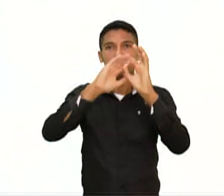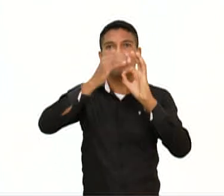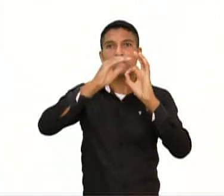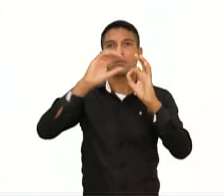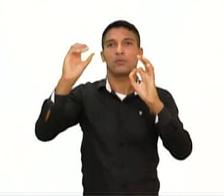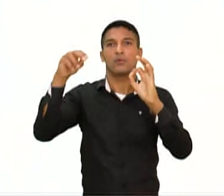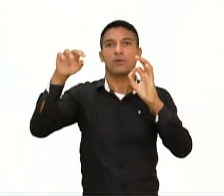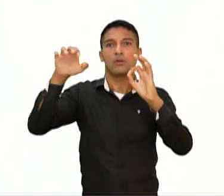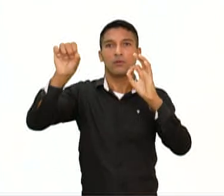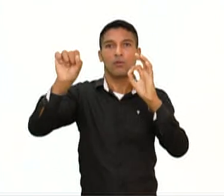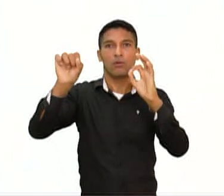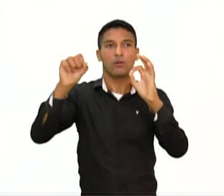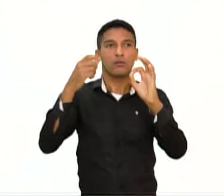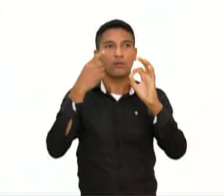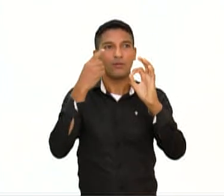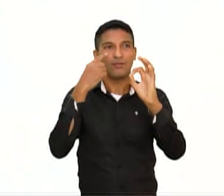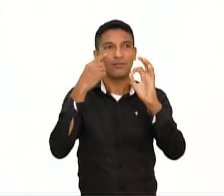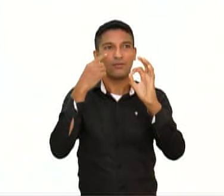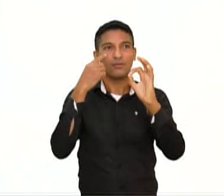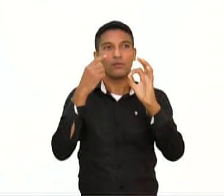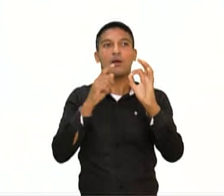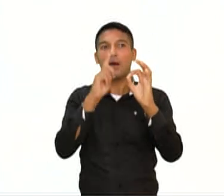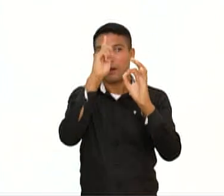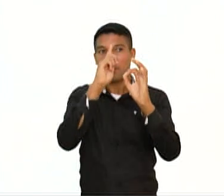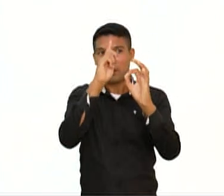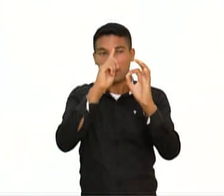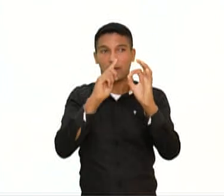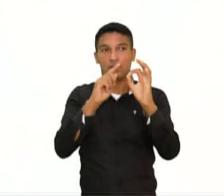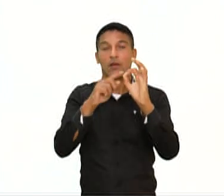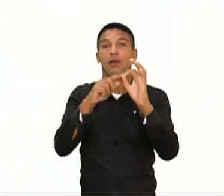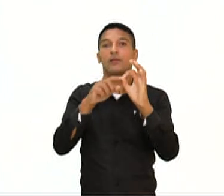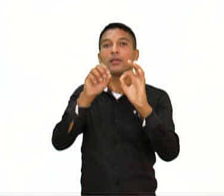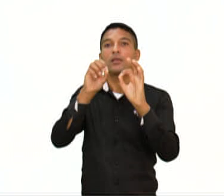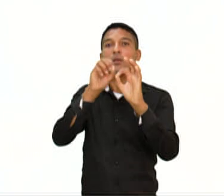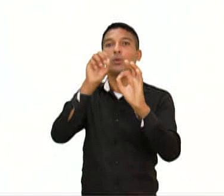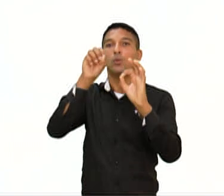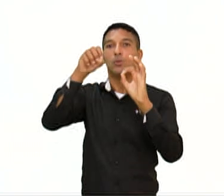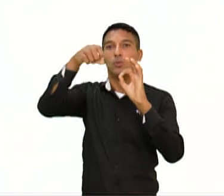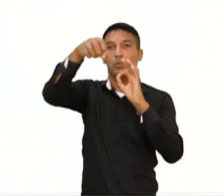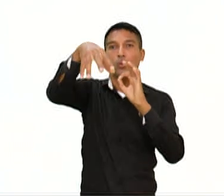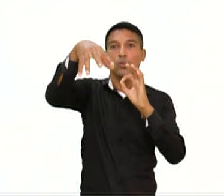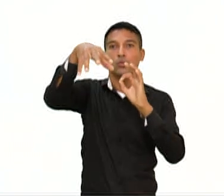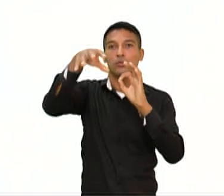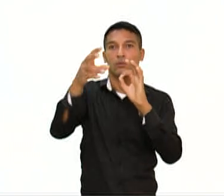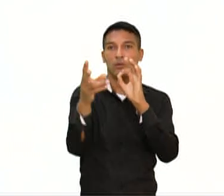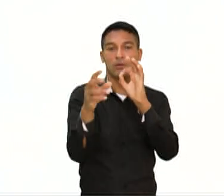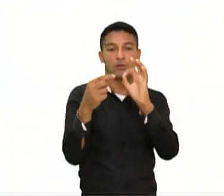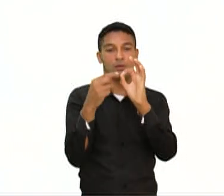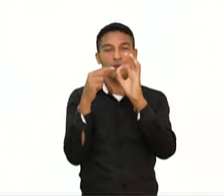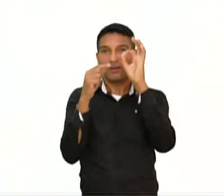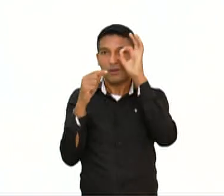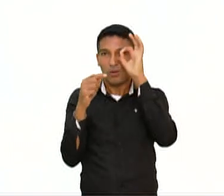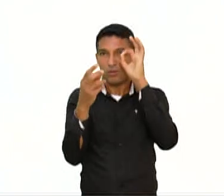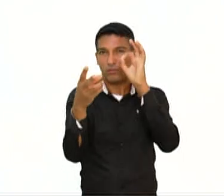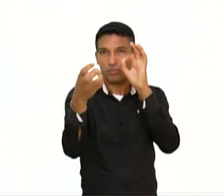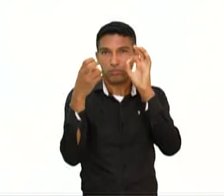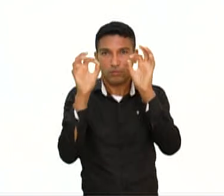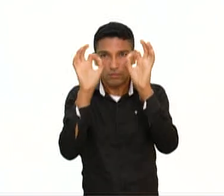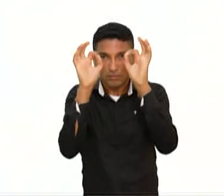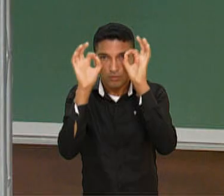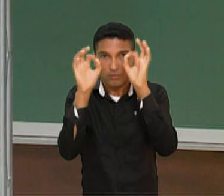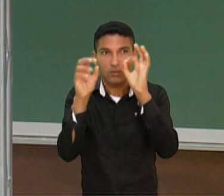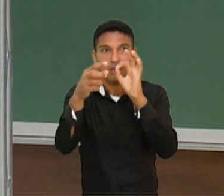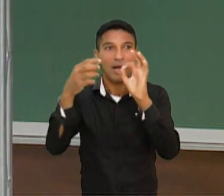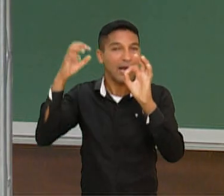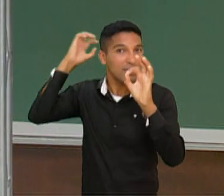Notem que a luz ela é captada pelo olho e é aqui no fundo que é feito a formação da